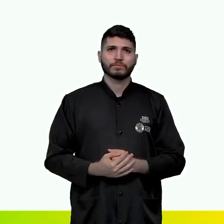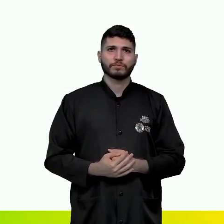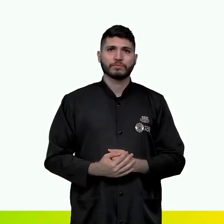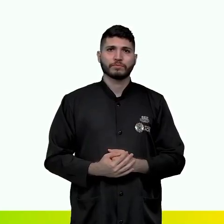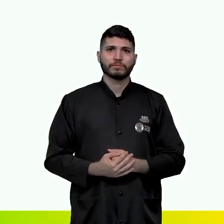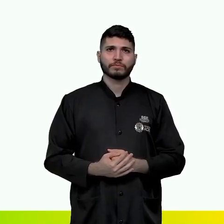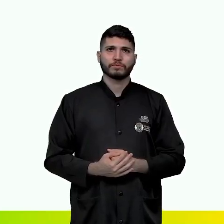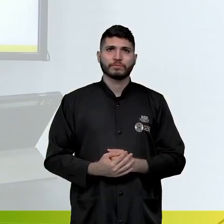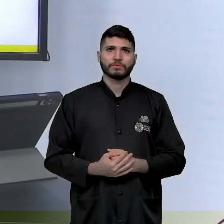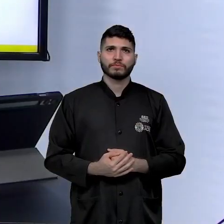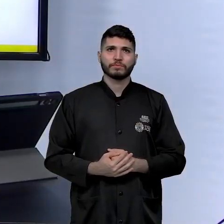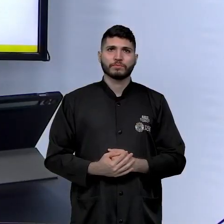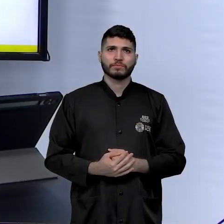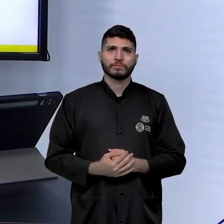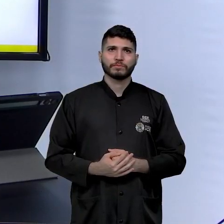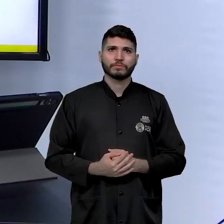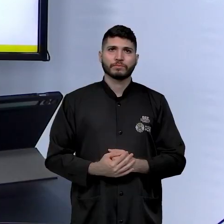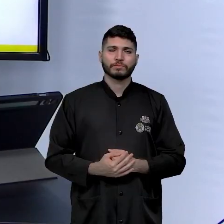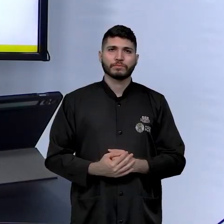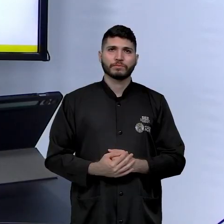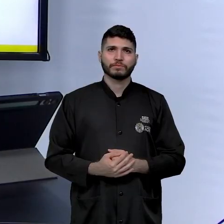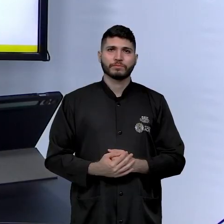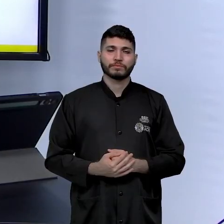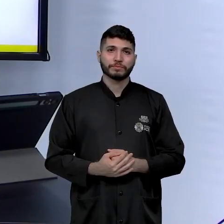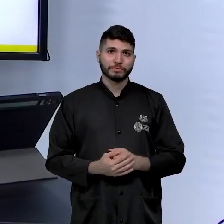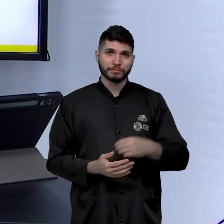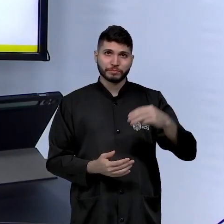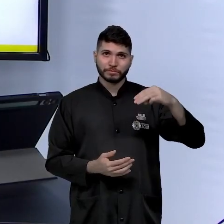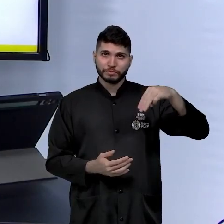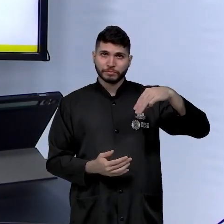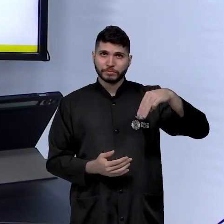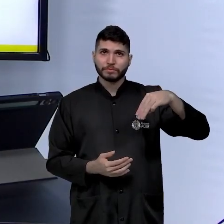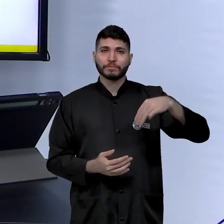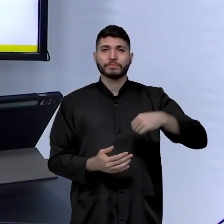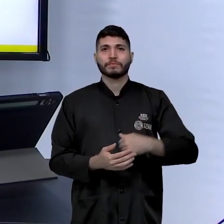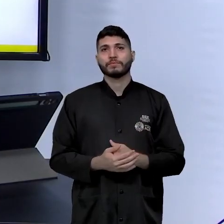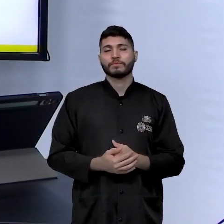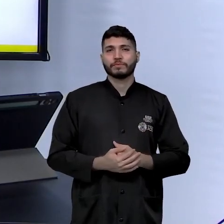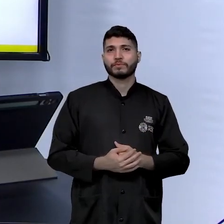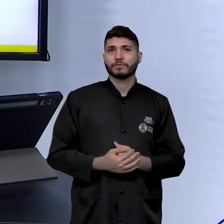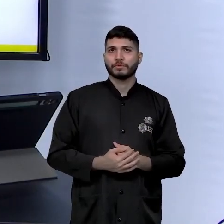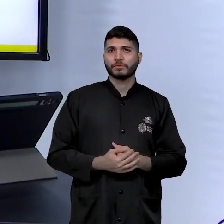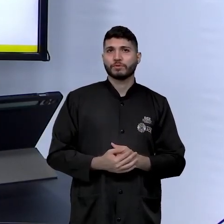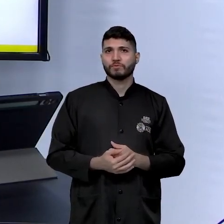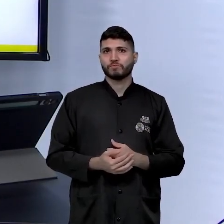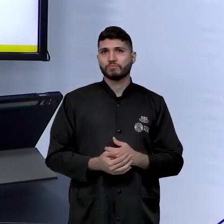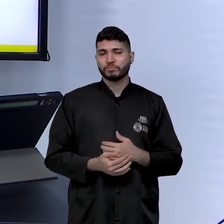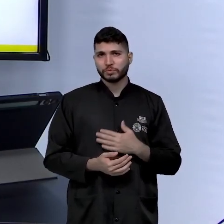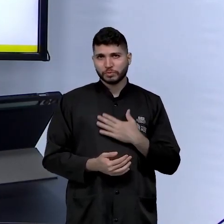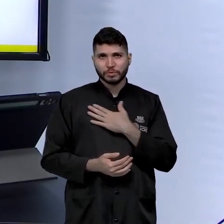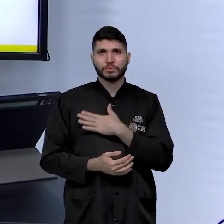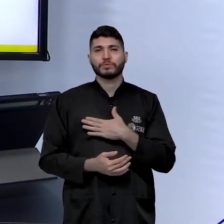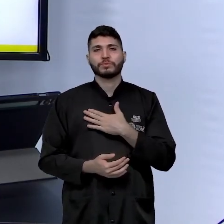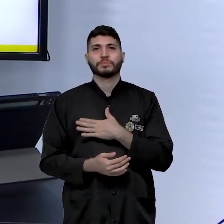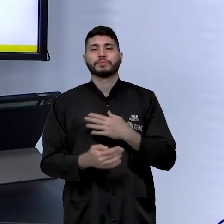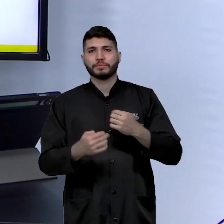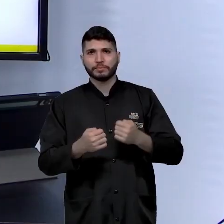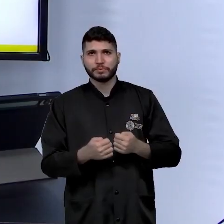Deixa eu dizer um negócio para vocês. Em matemática, eu não gosto de truques. Eu acho que de todas as vezes que eu dei